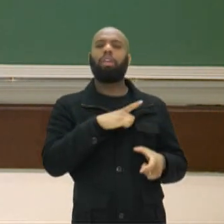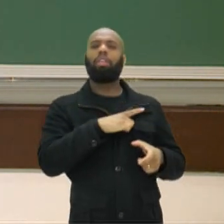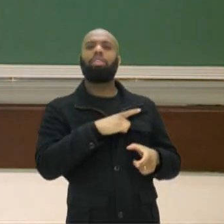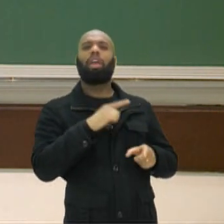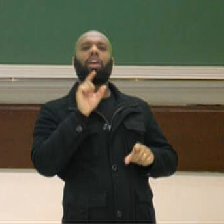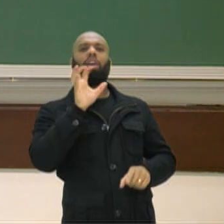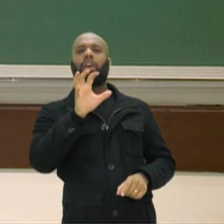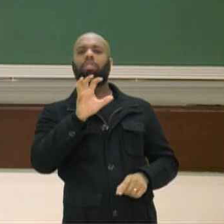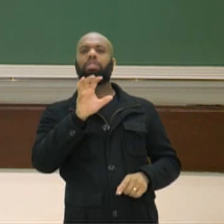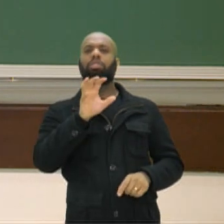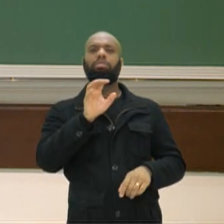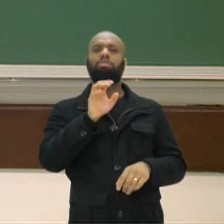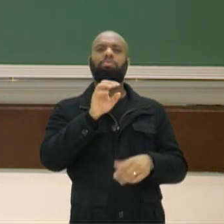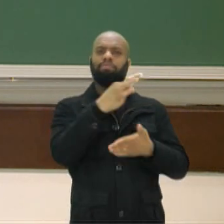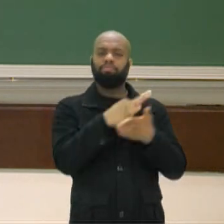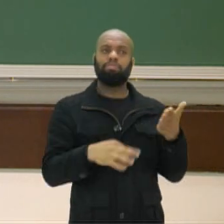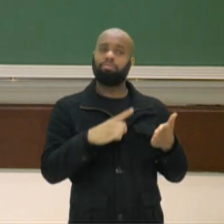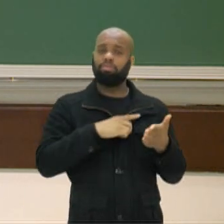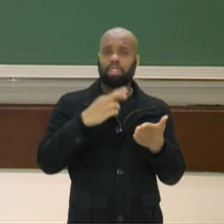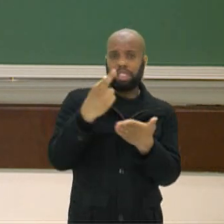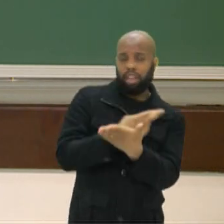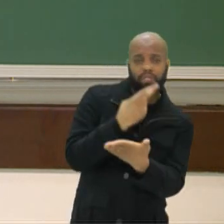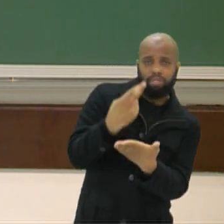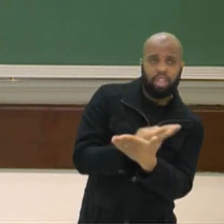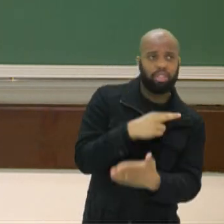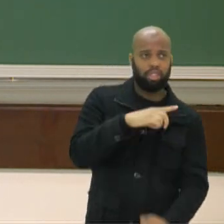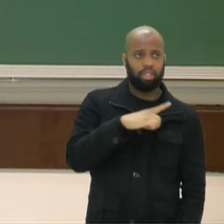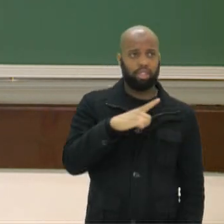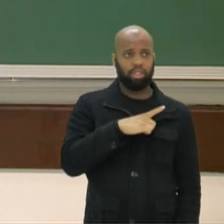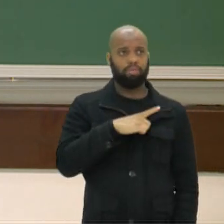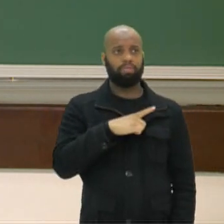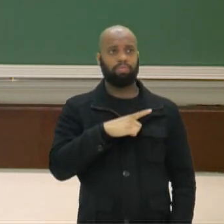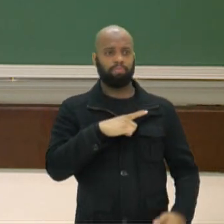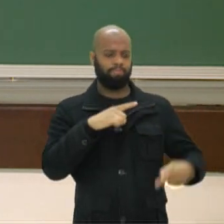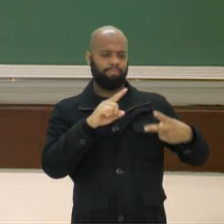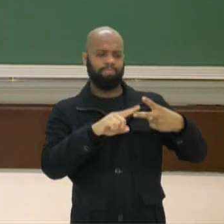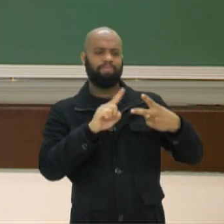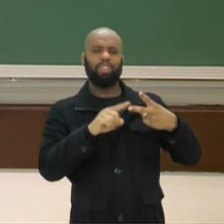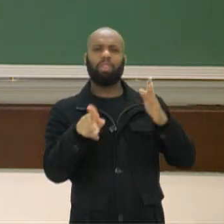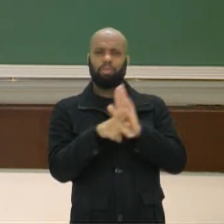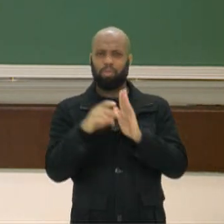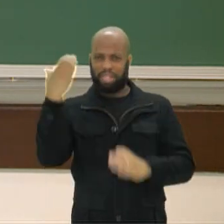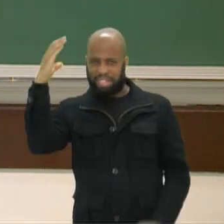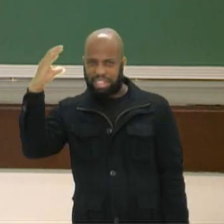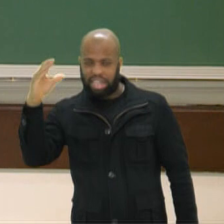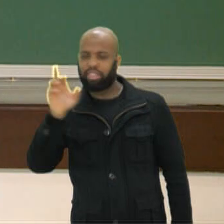em revistas. Scientific papers, trabalhos científicos? Não.